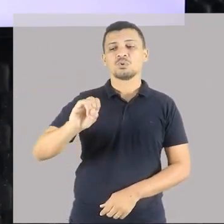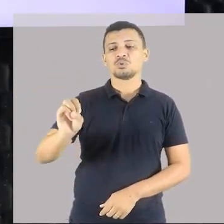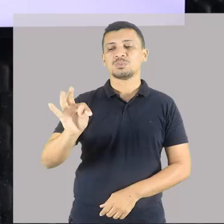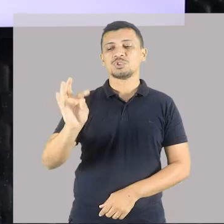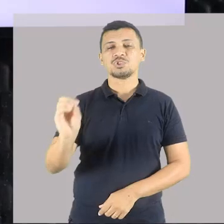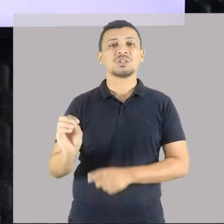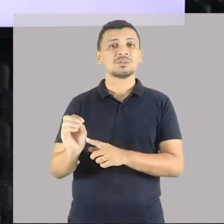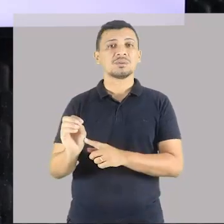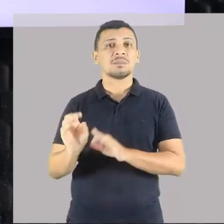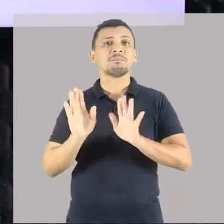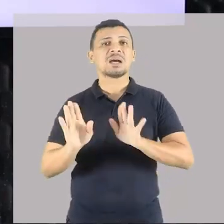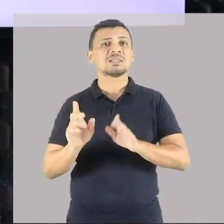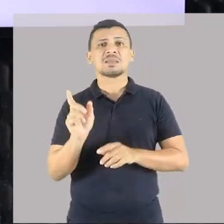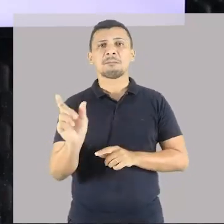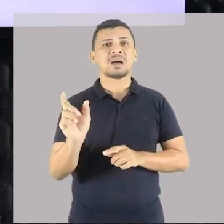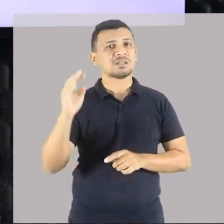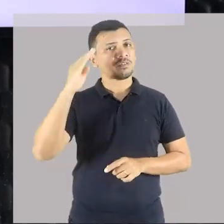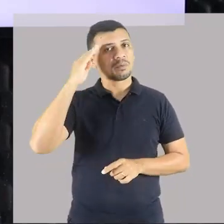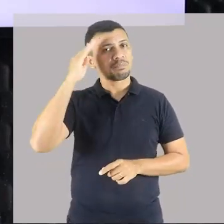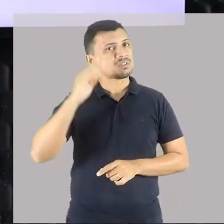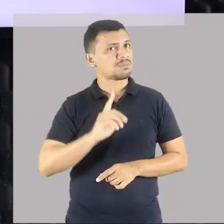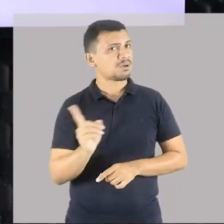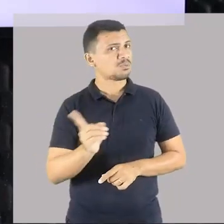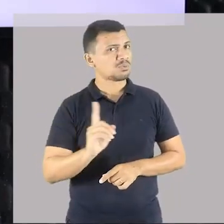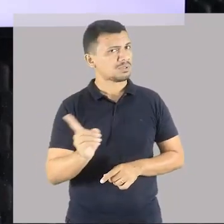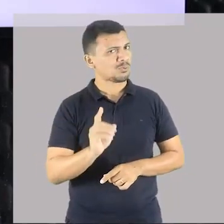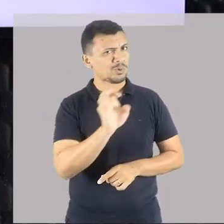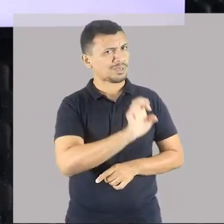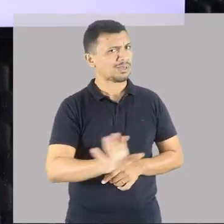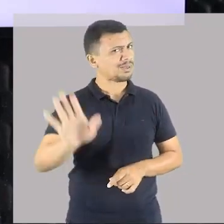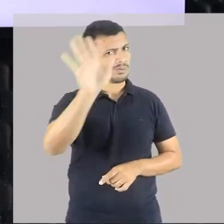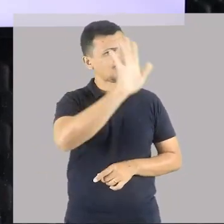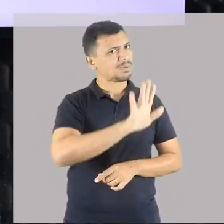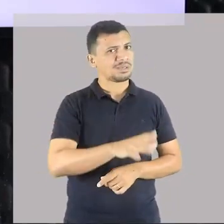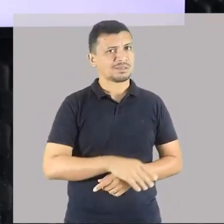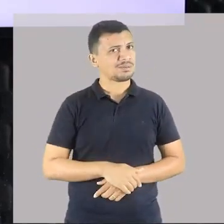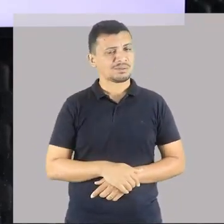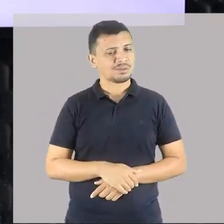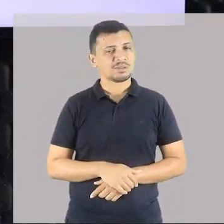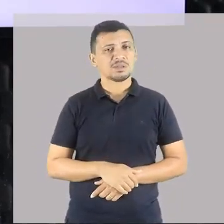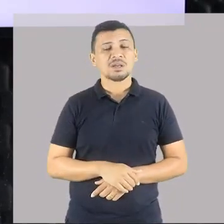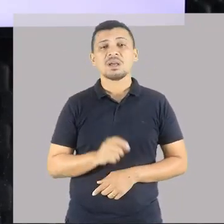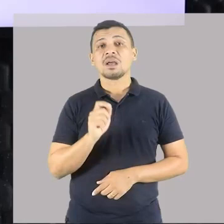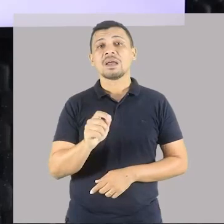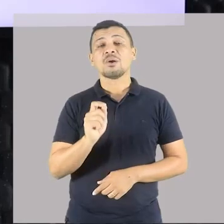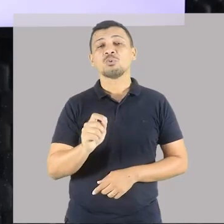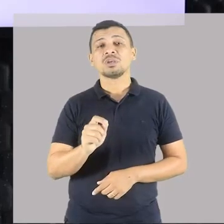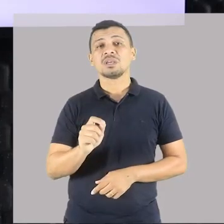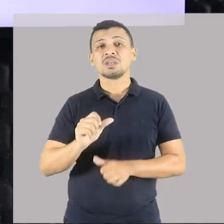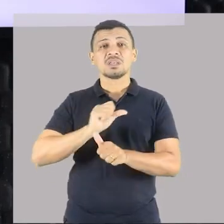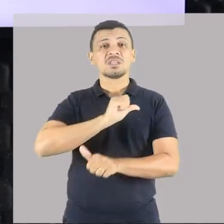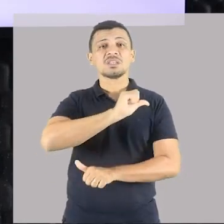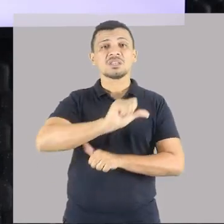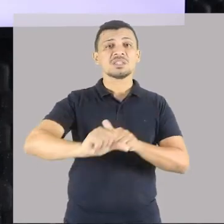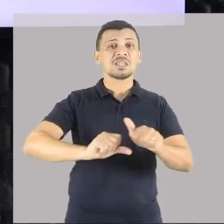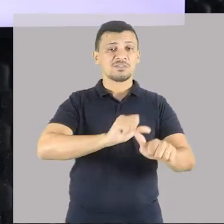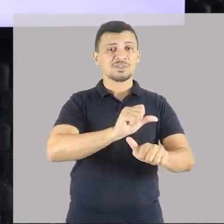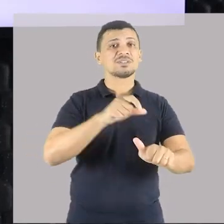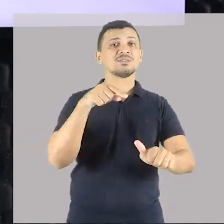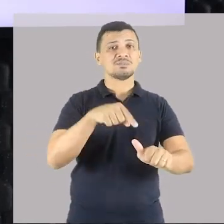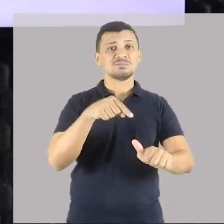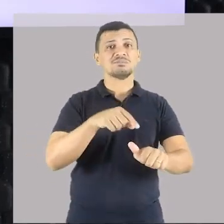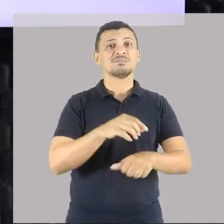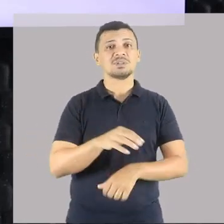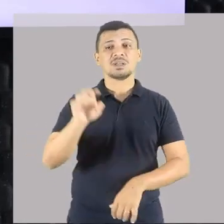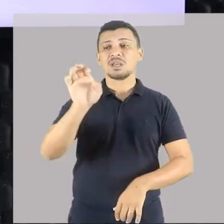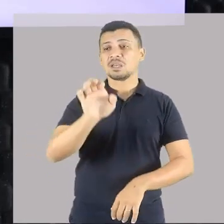Só que o núcleo do objeto não é europeia. O núcleo do objeto é intervenção. Esse europeia,